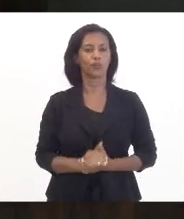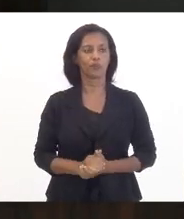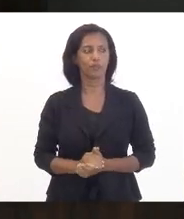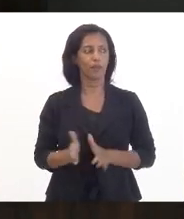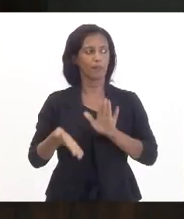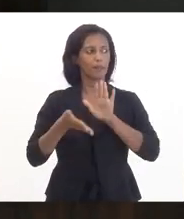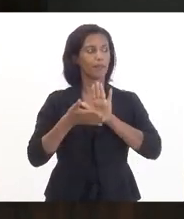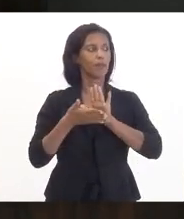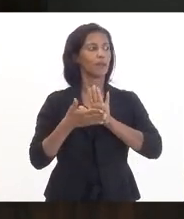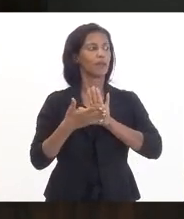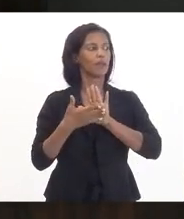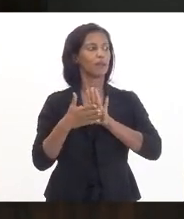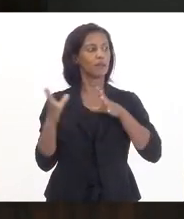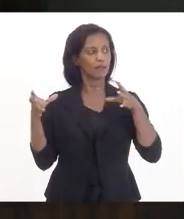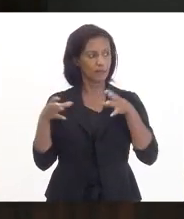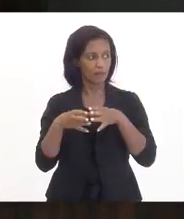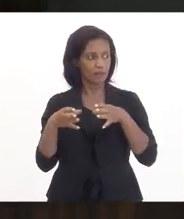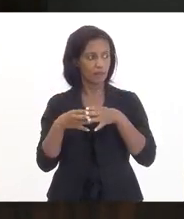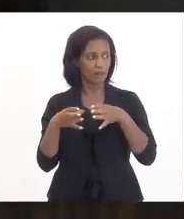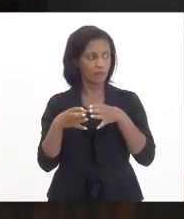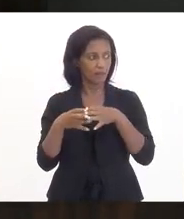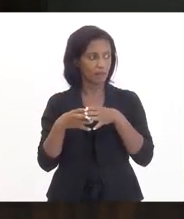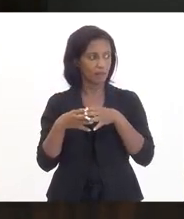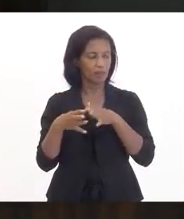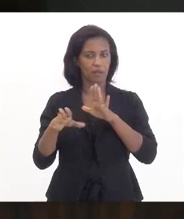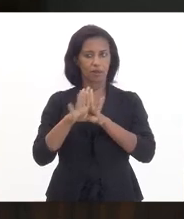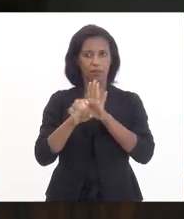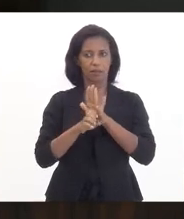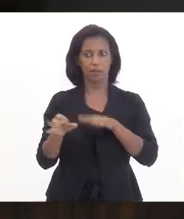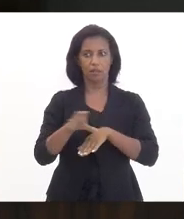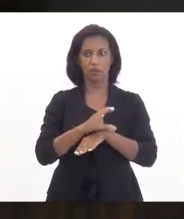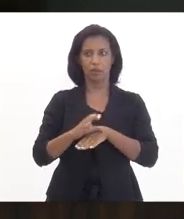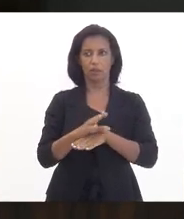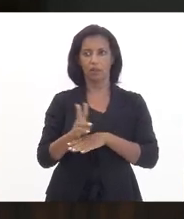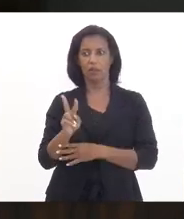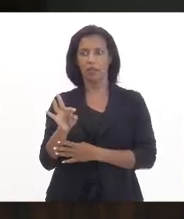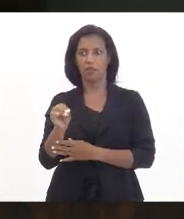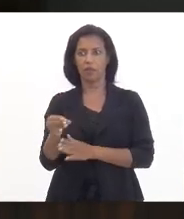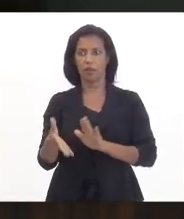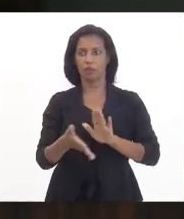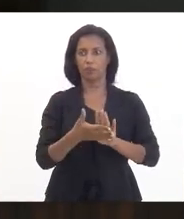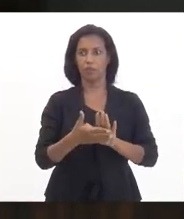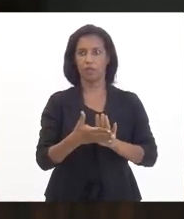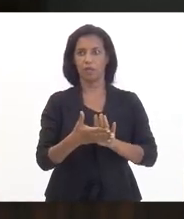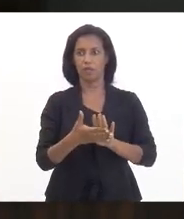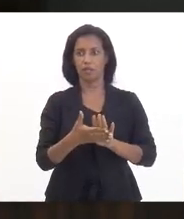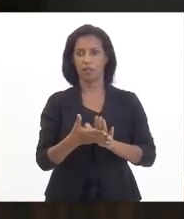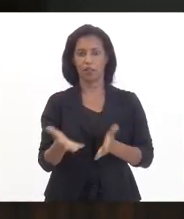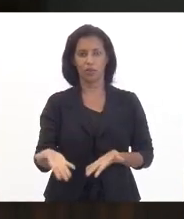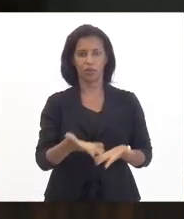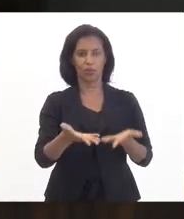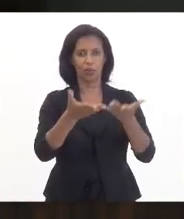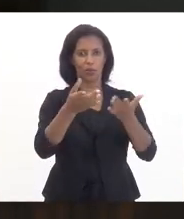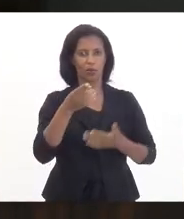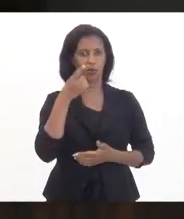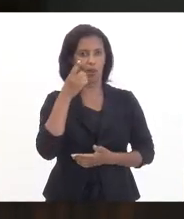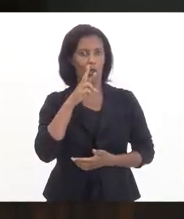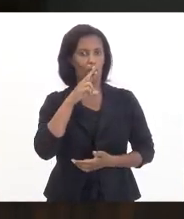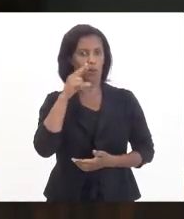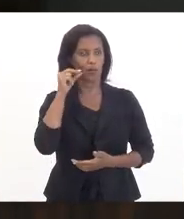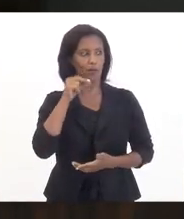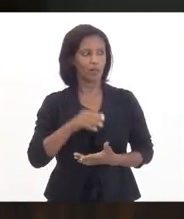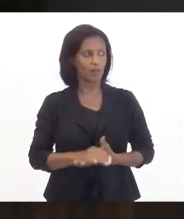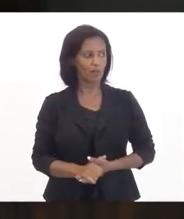Pendente de parecer da Comissão de Emendas Condicionais e Vetos, para emitir parecer, nobre deputado Rosenberg